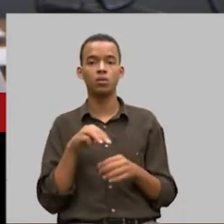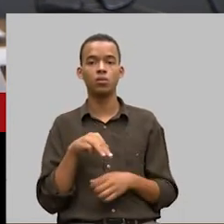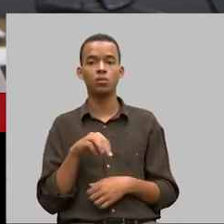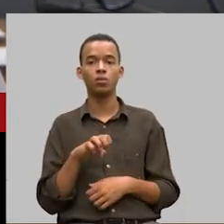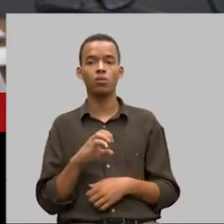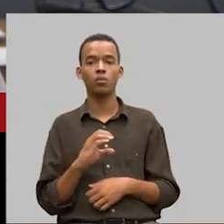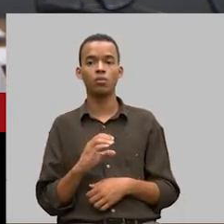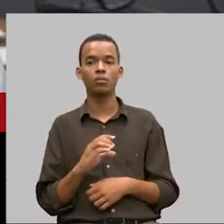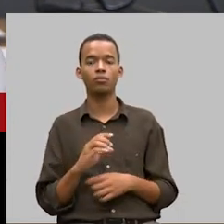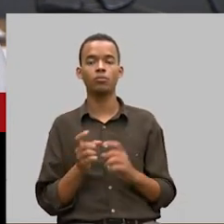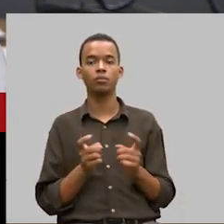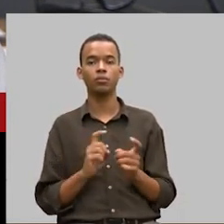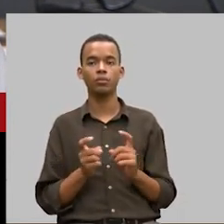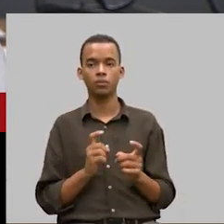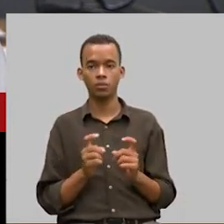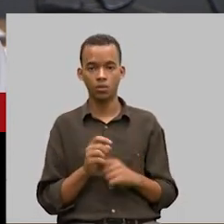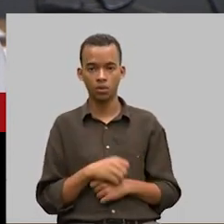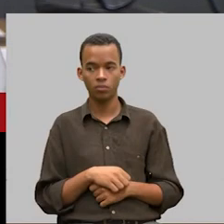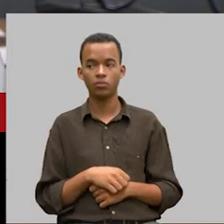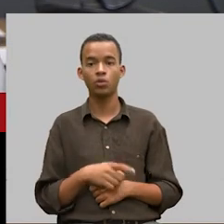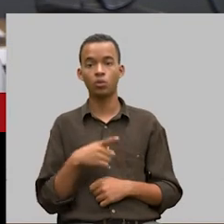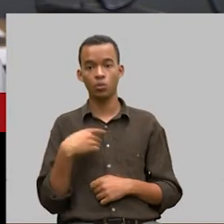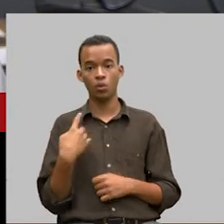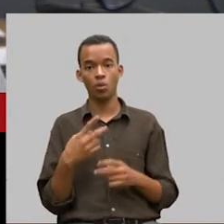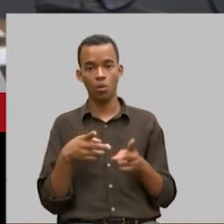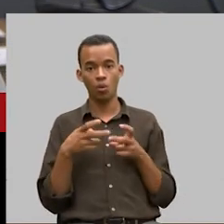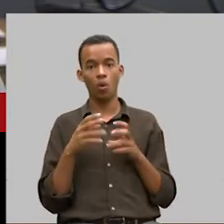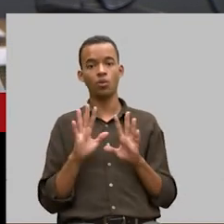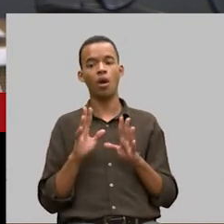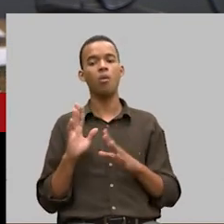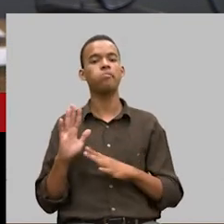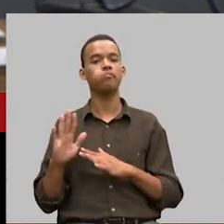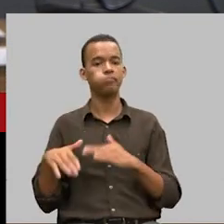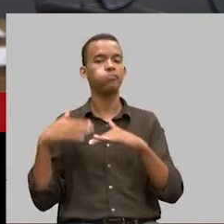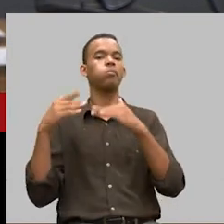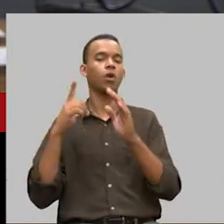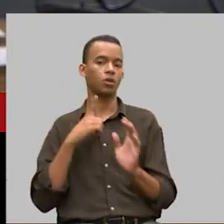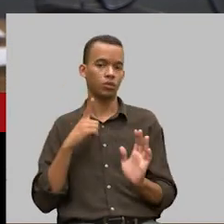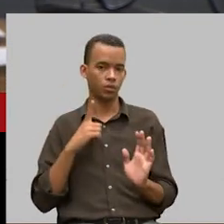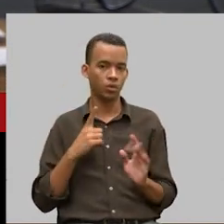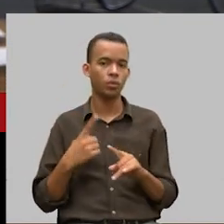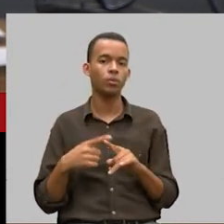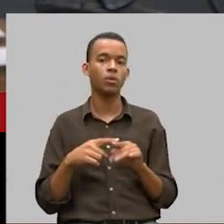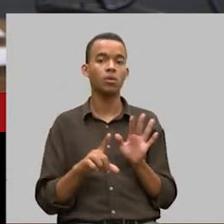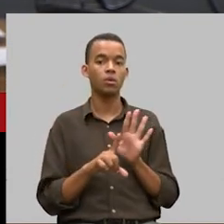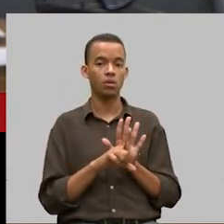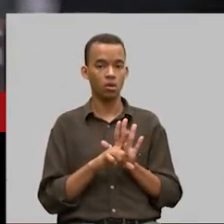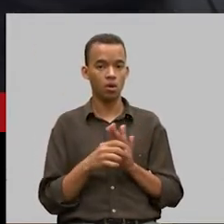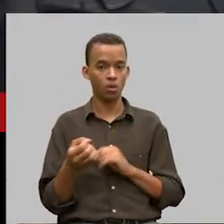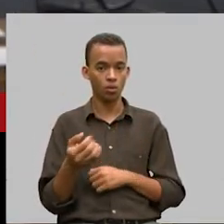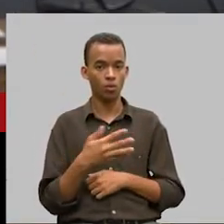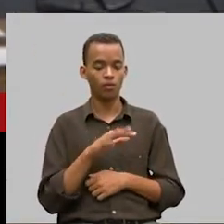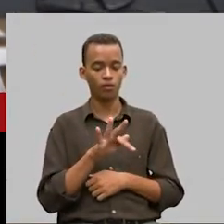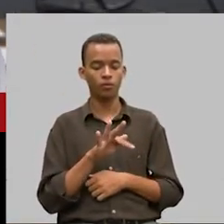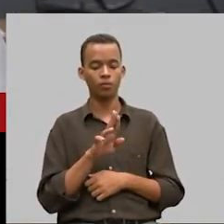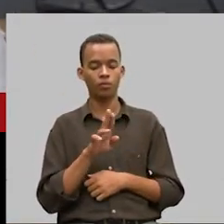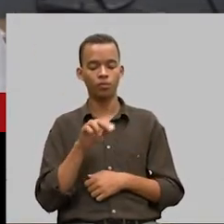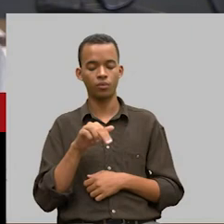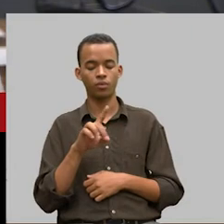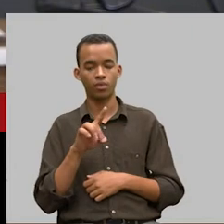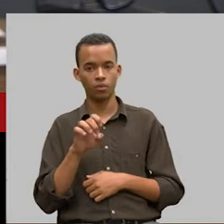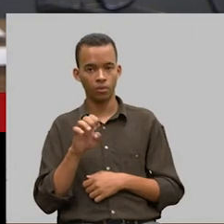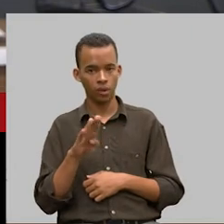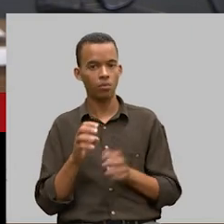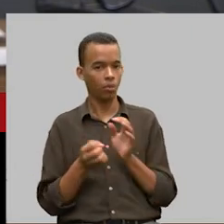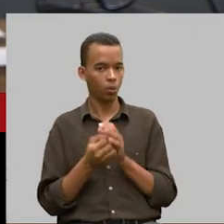gente a gente a gente reconhece o avanço que já se teve por exemplo na nova lei do fundeb E aí graças ao apoio